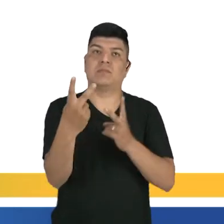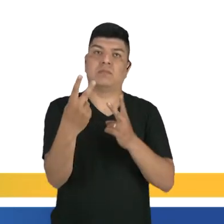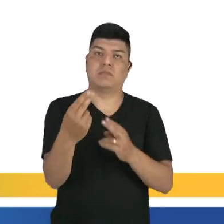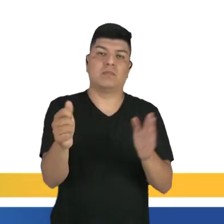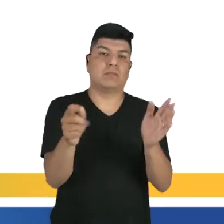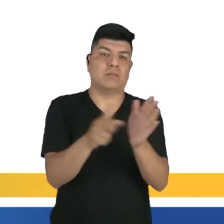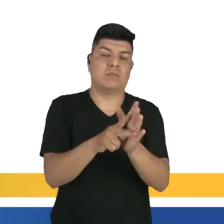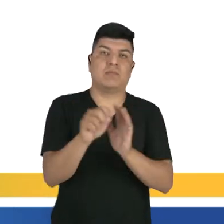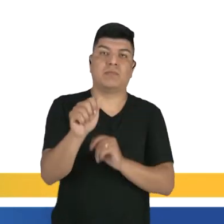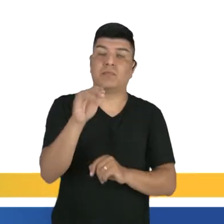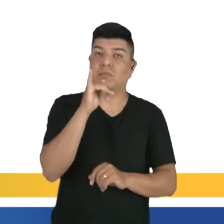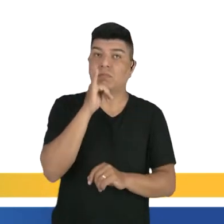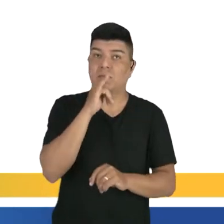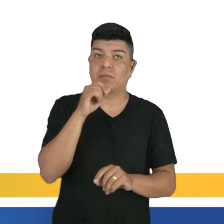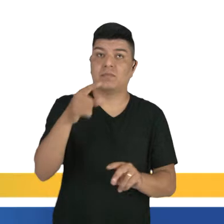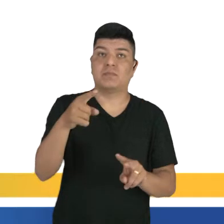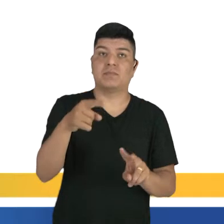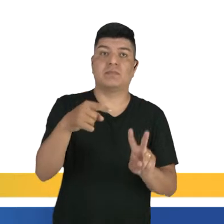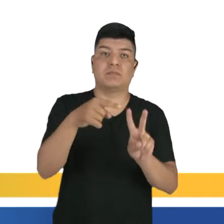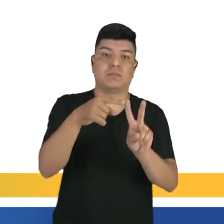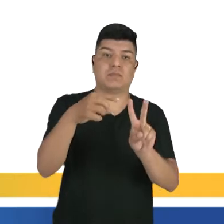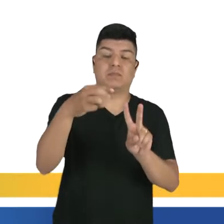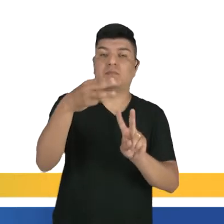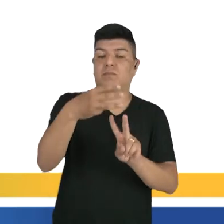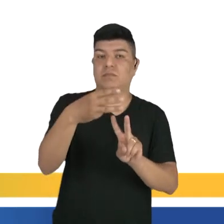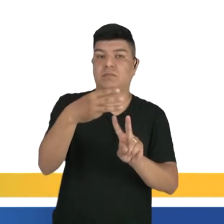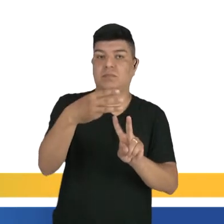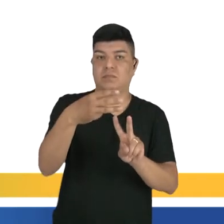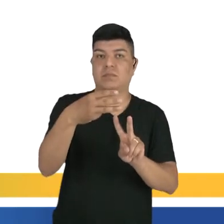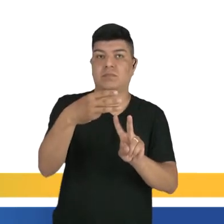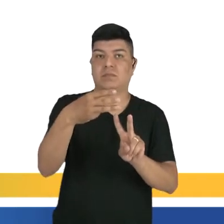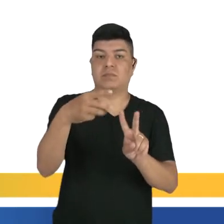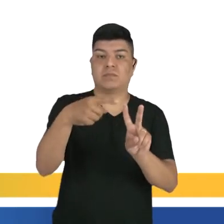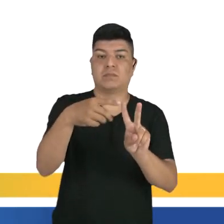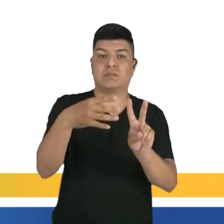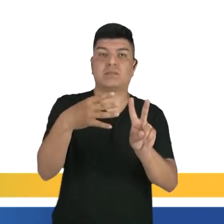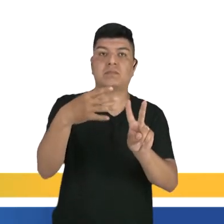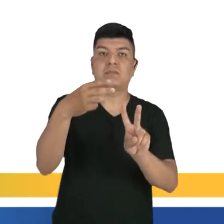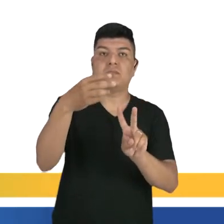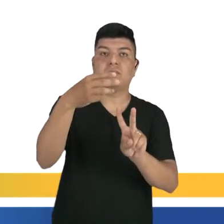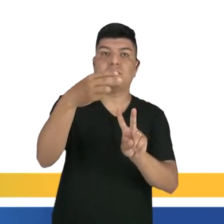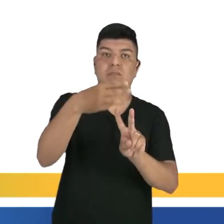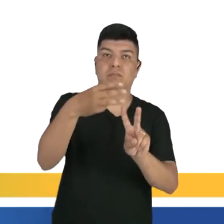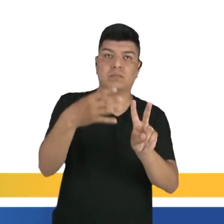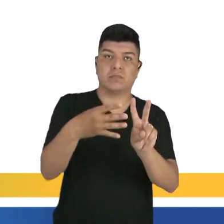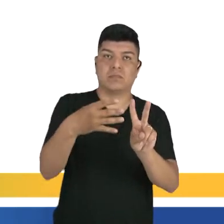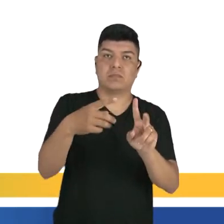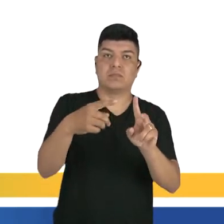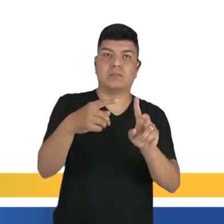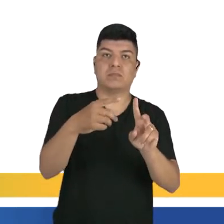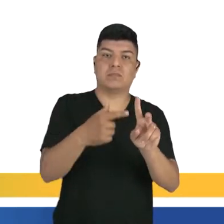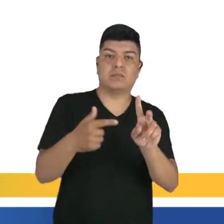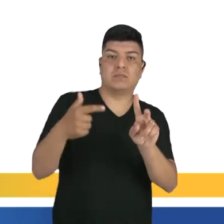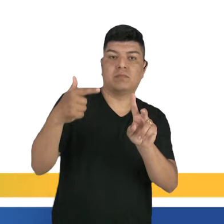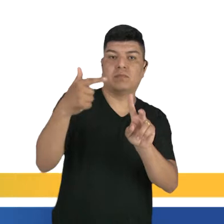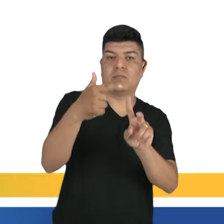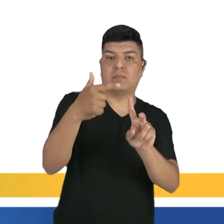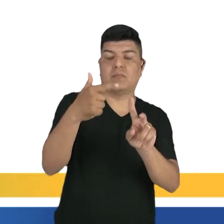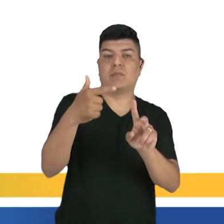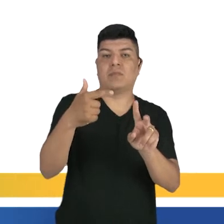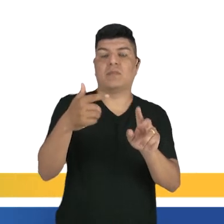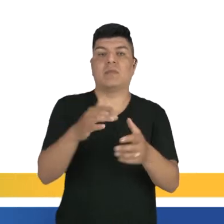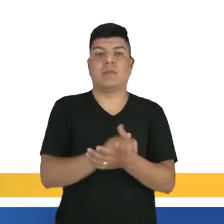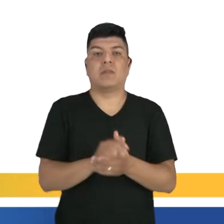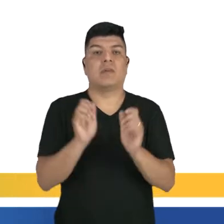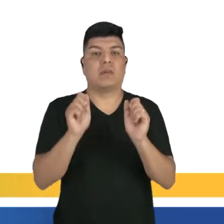pegar a raiz quadrada de 4 e multiplico pela raiz cúbica de 4 pela raiz cúbica de 4 ao quadrado,